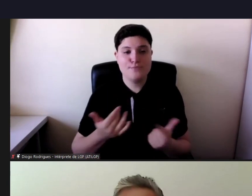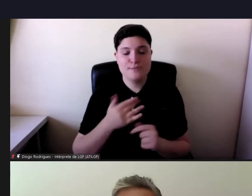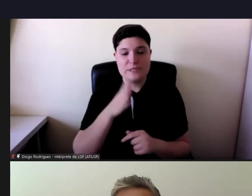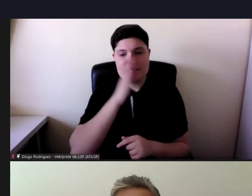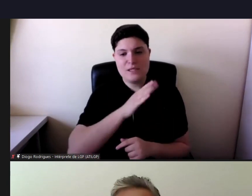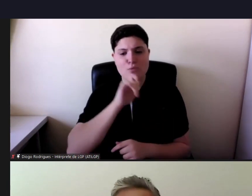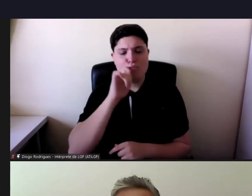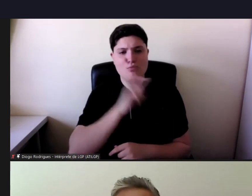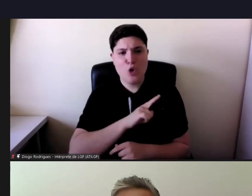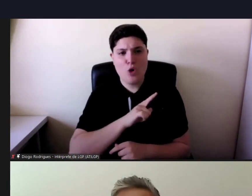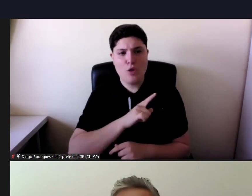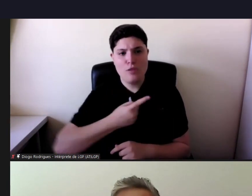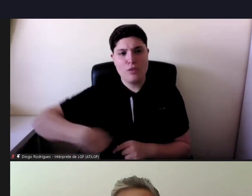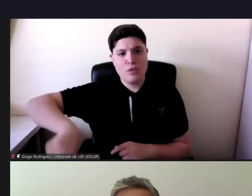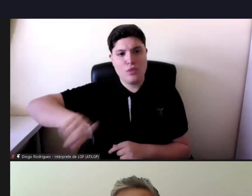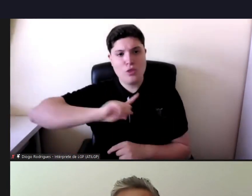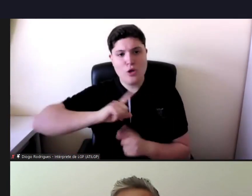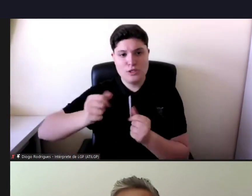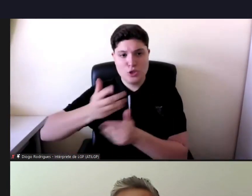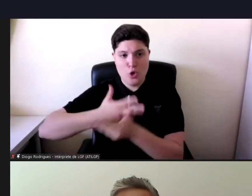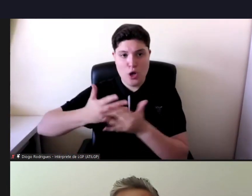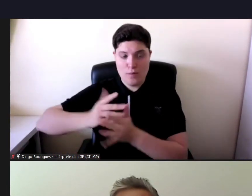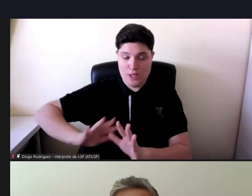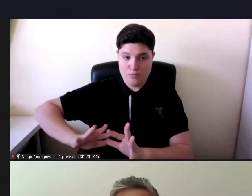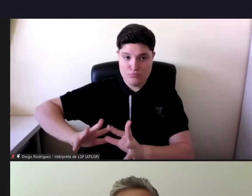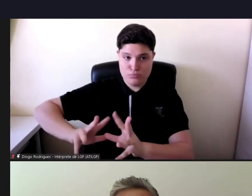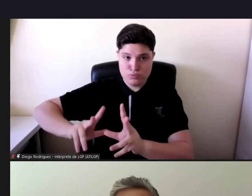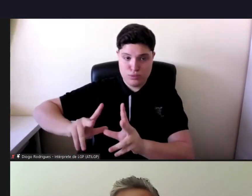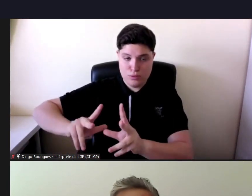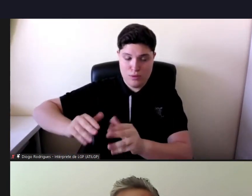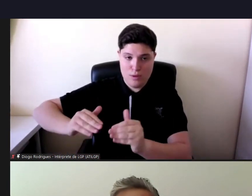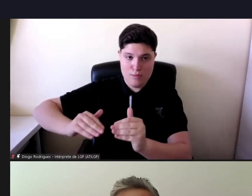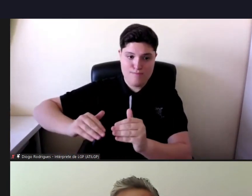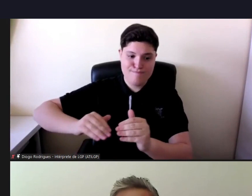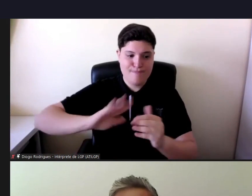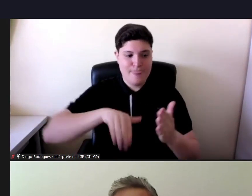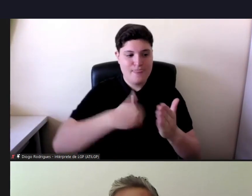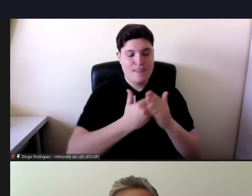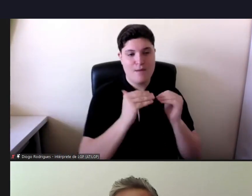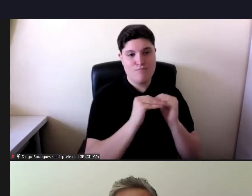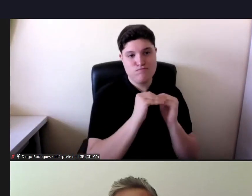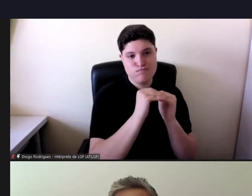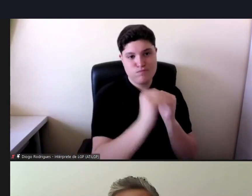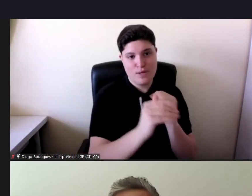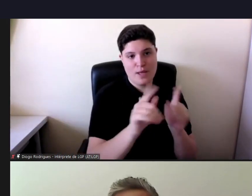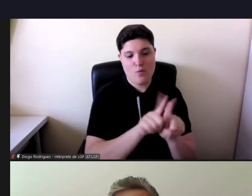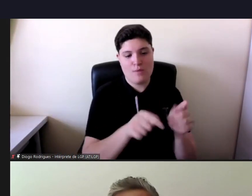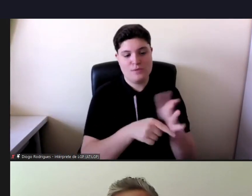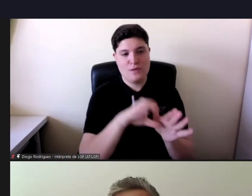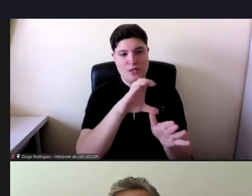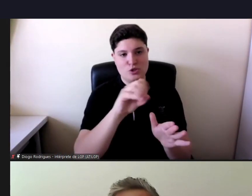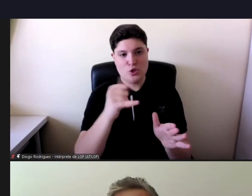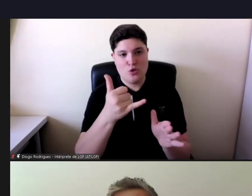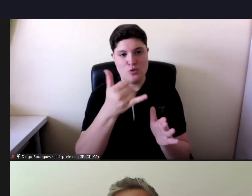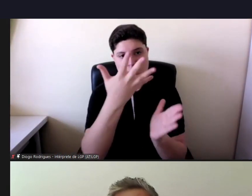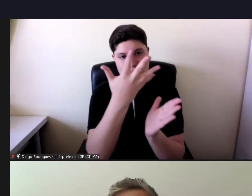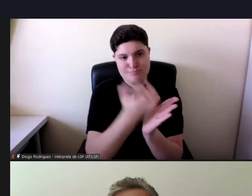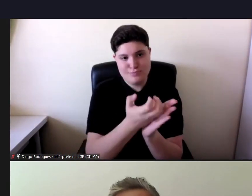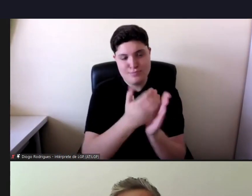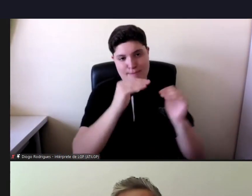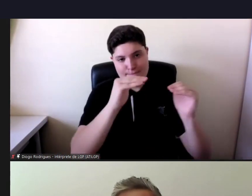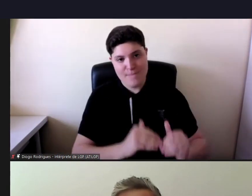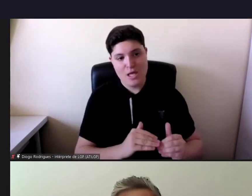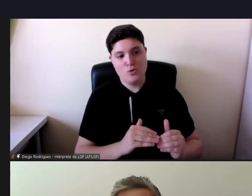nessa neutralidade. O 1,5, com o incumprimento do próprio Acordo de Paris, já vai ser atingido